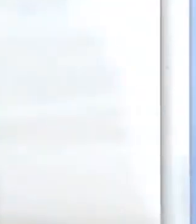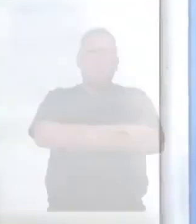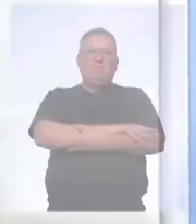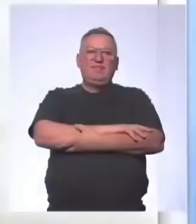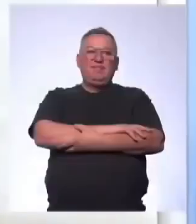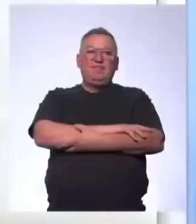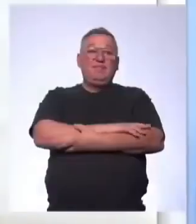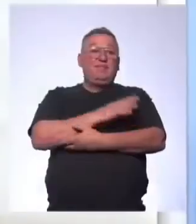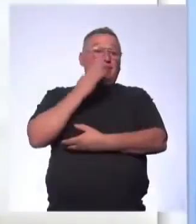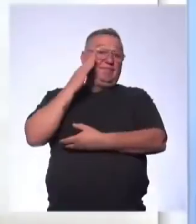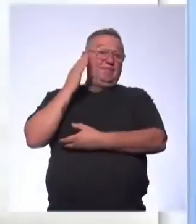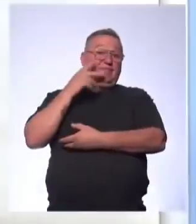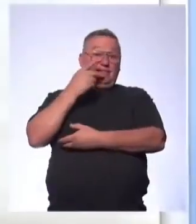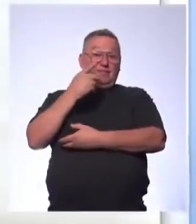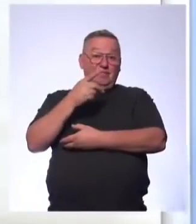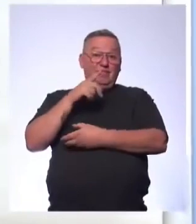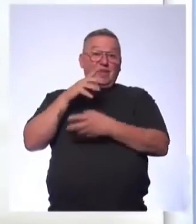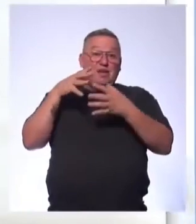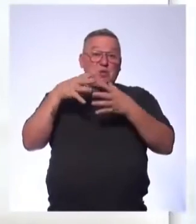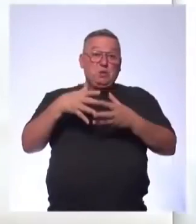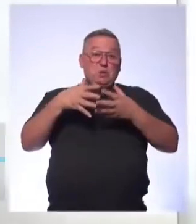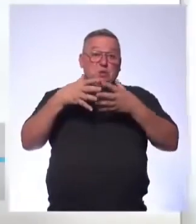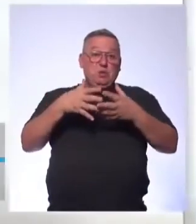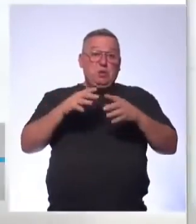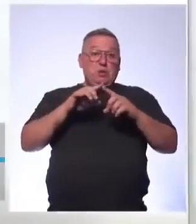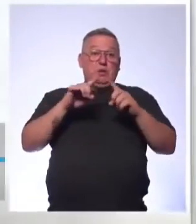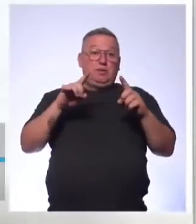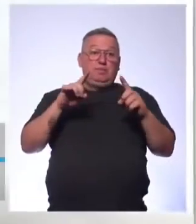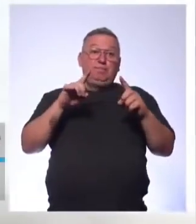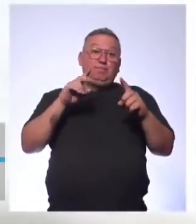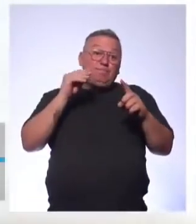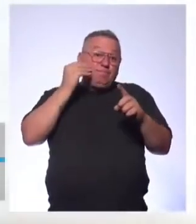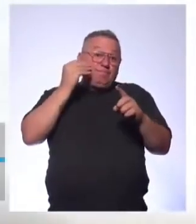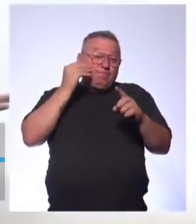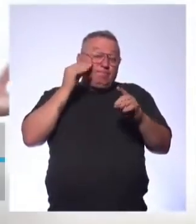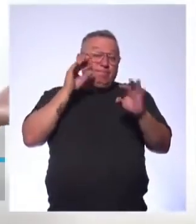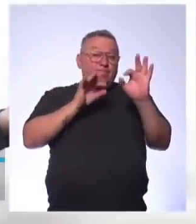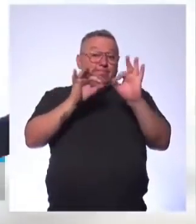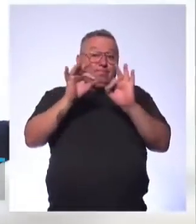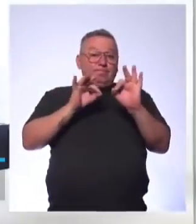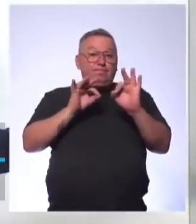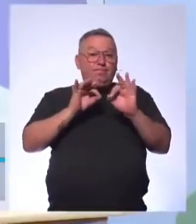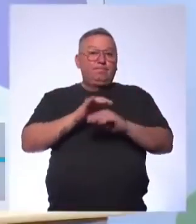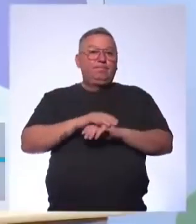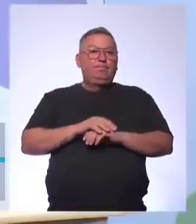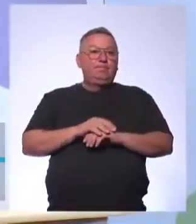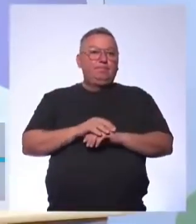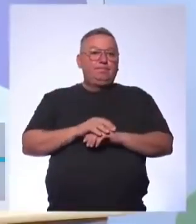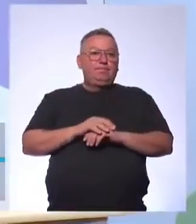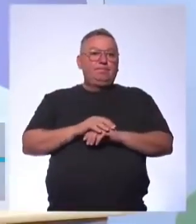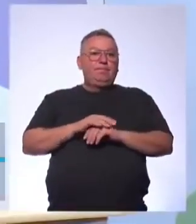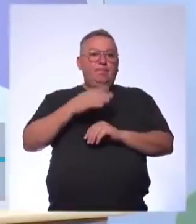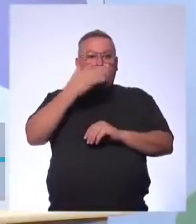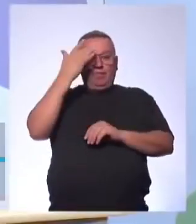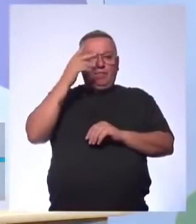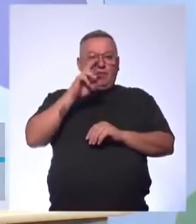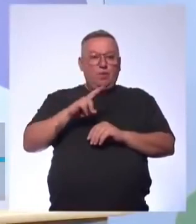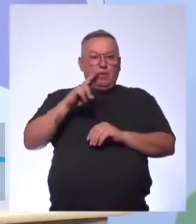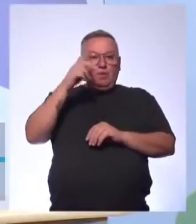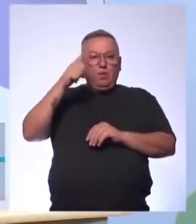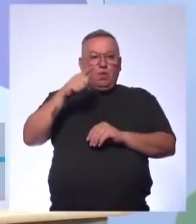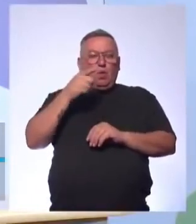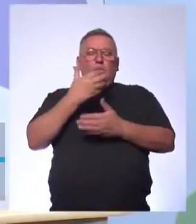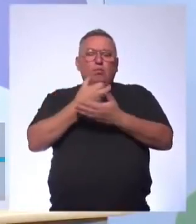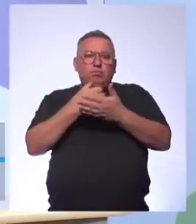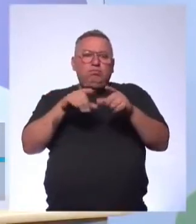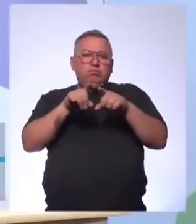Eu sei que vocês estão falando que está travando, né? Mas a gente vai tentar dar o nosso máximo, né, Ed? É isso. O pessoal tá usando os outros recursos